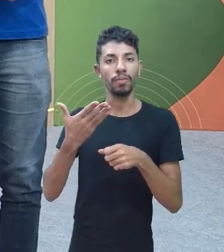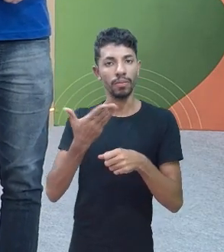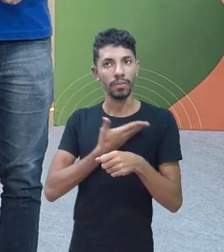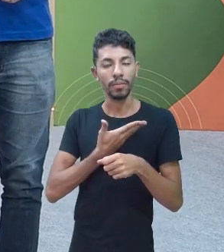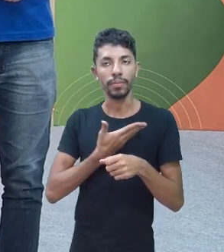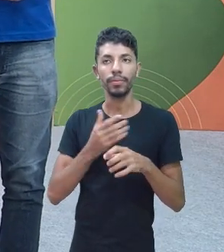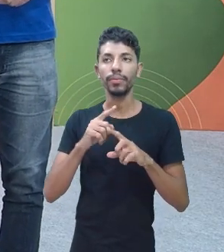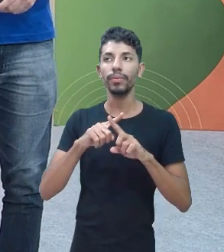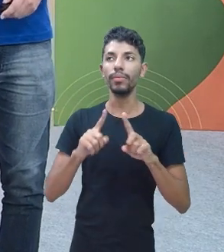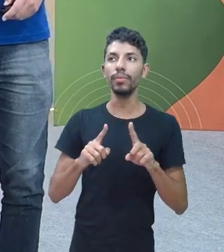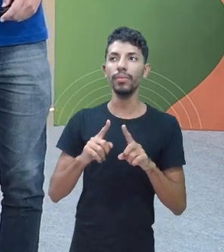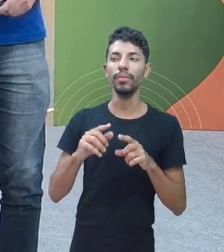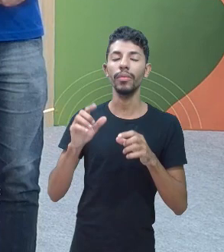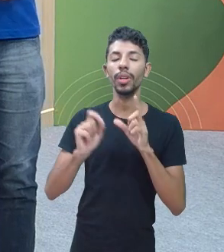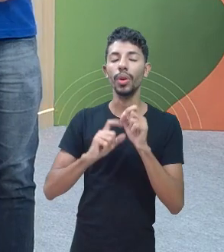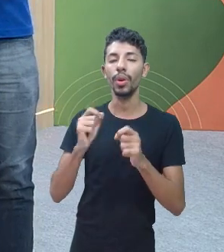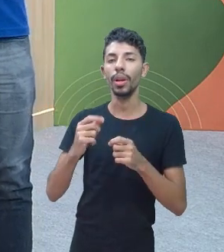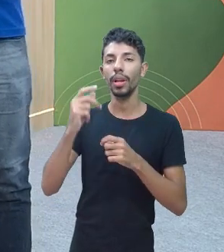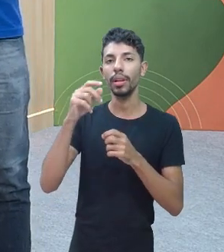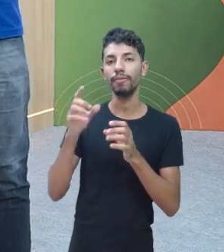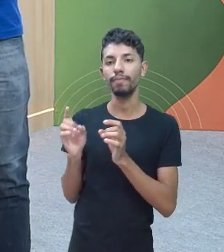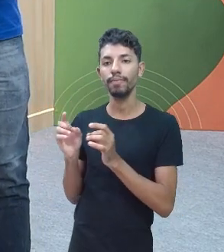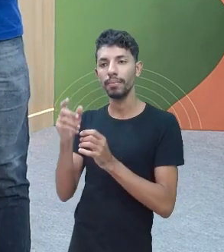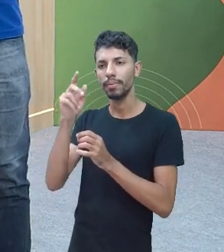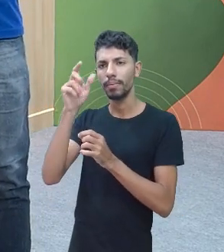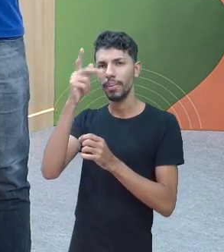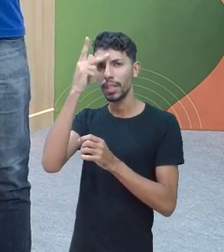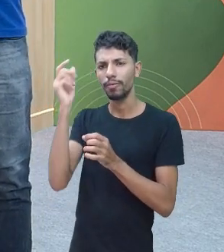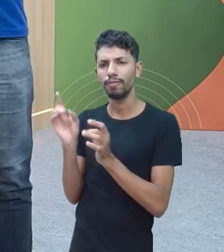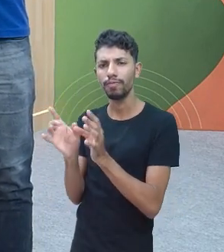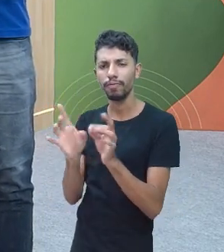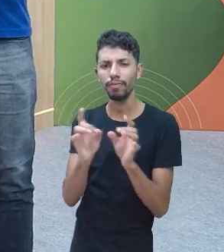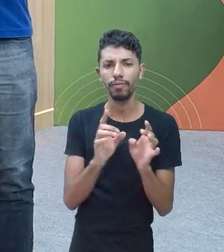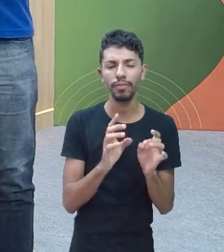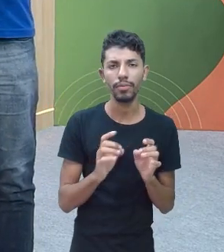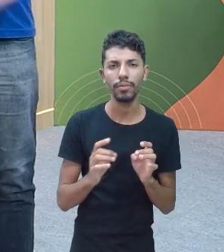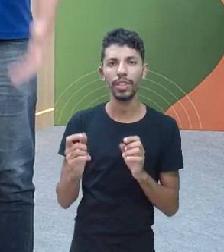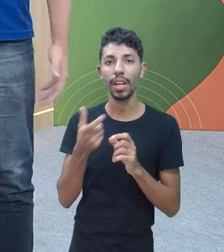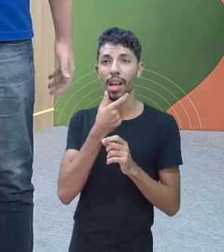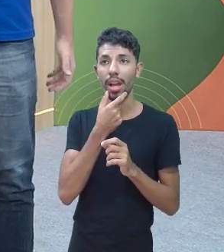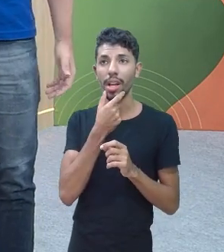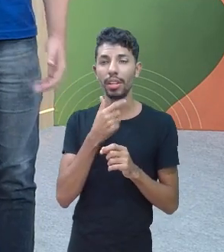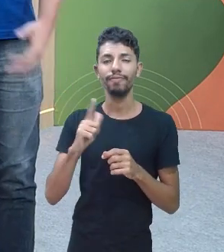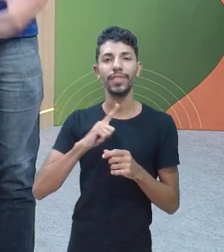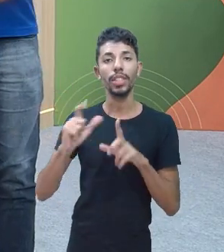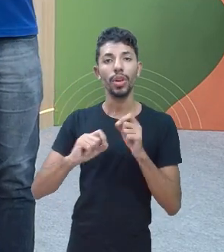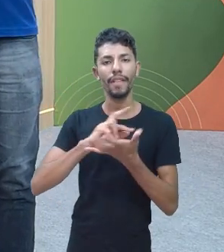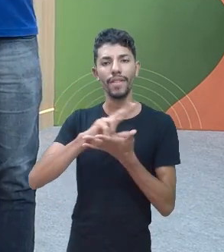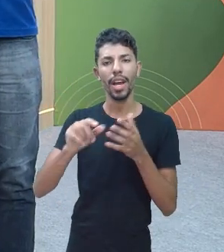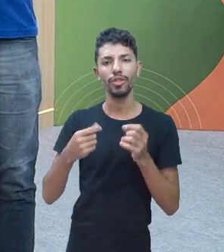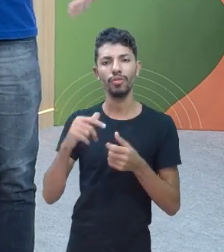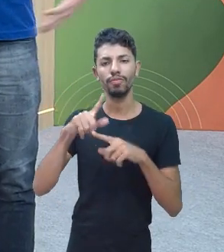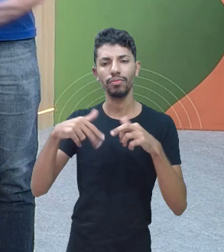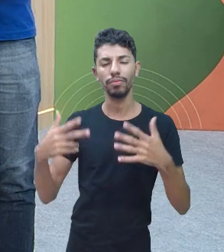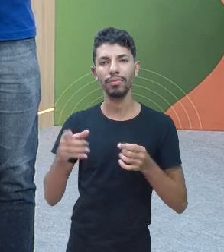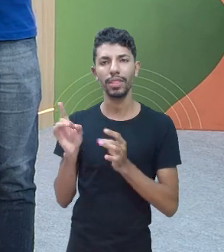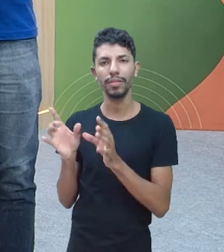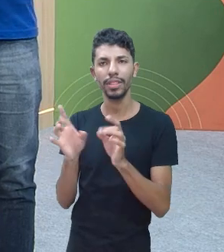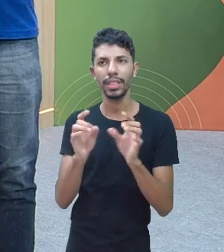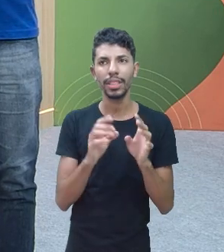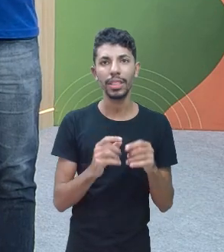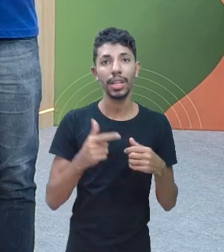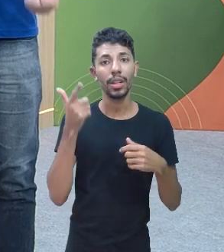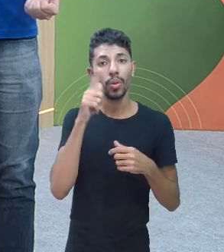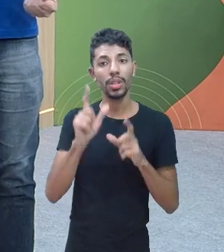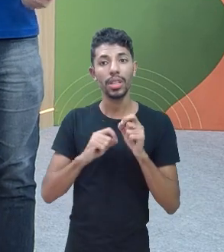mas sobretudo aos comerciantes ingleses, que até então estavam bombando lá com a Revolução Industrial, tem muitos produtos para vender, isso vai abrir as possibilidades ainda